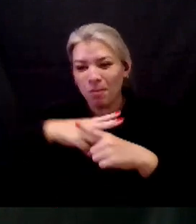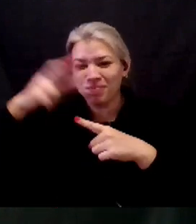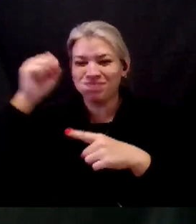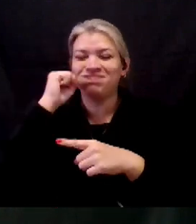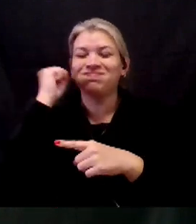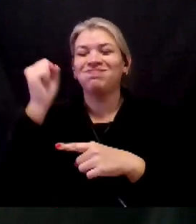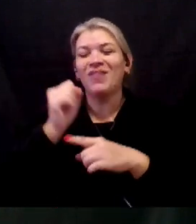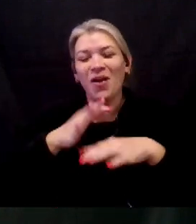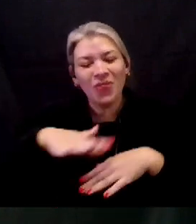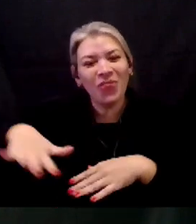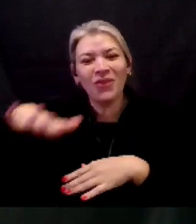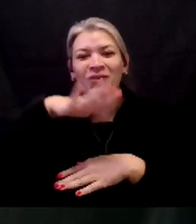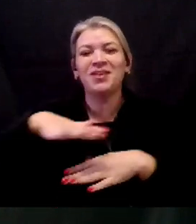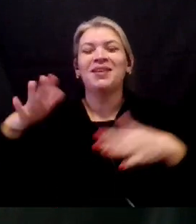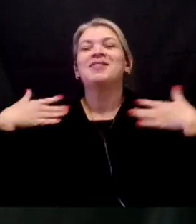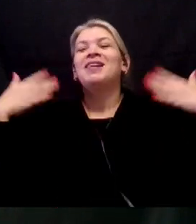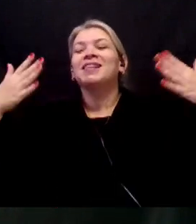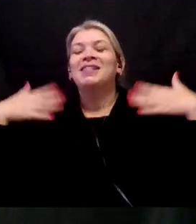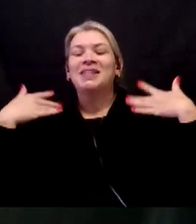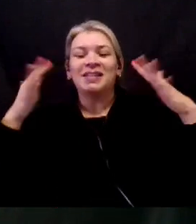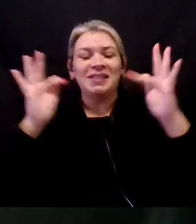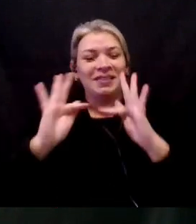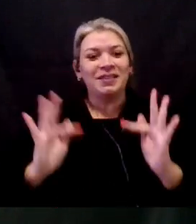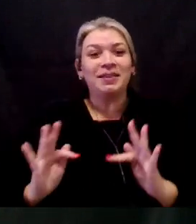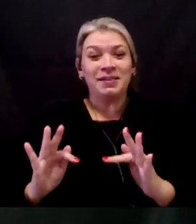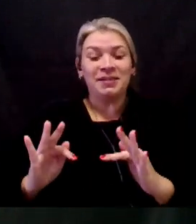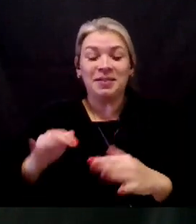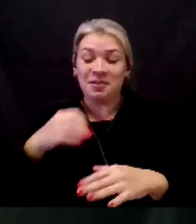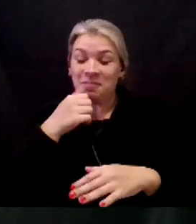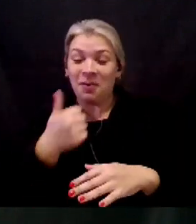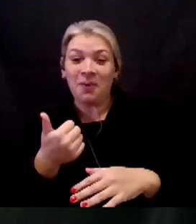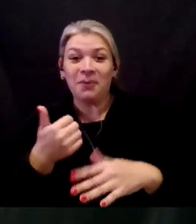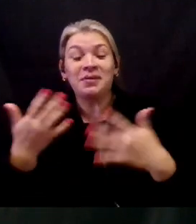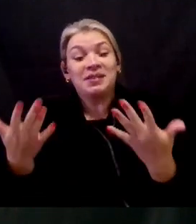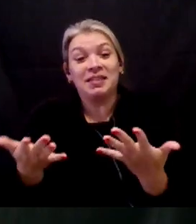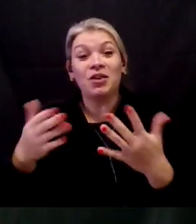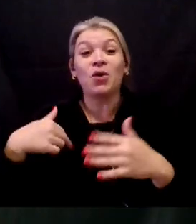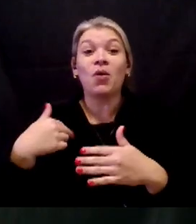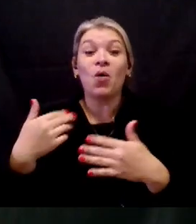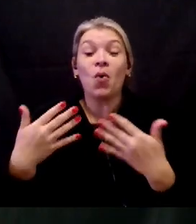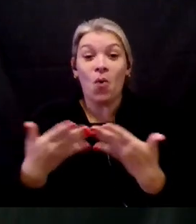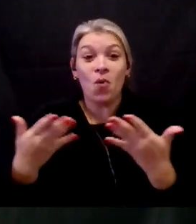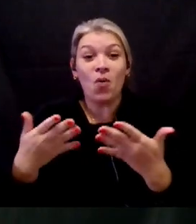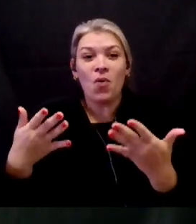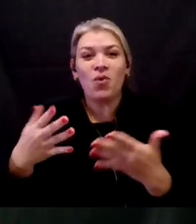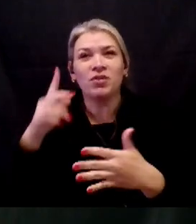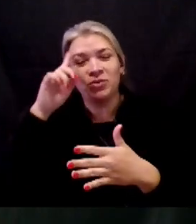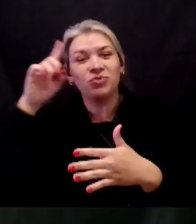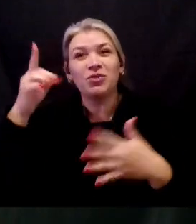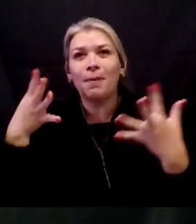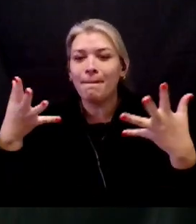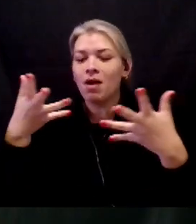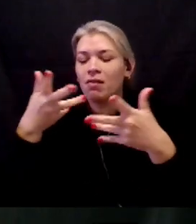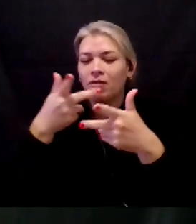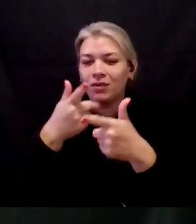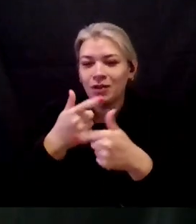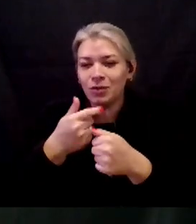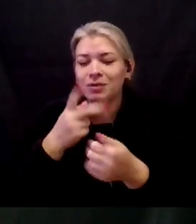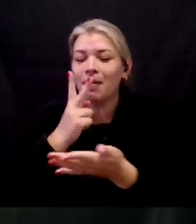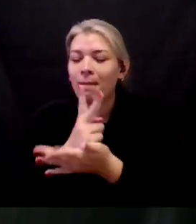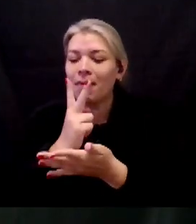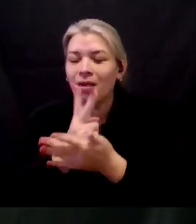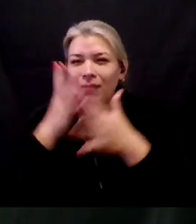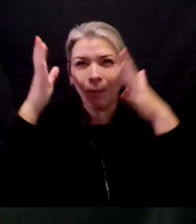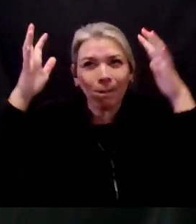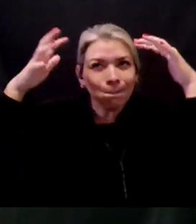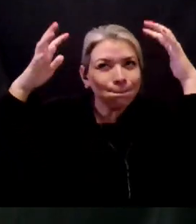da vida. Que bom! E vamos fazer desse um dia maravilhoso, apesar de termos aí um dia cinza pela frente, né? Com um tempo bem